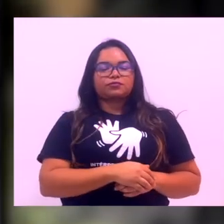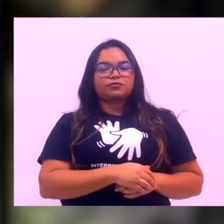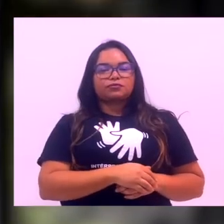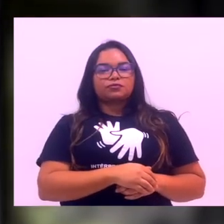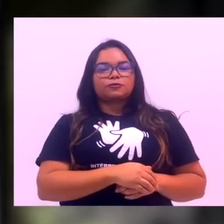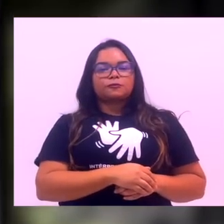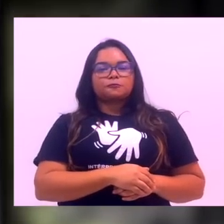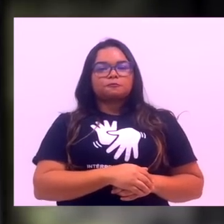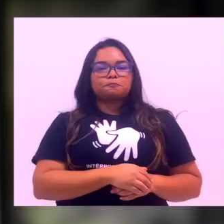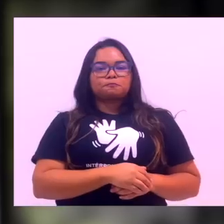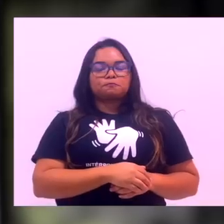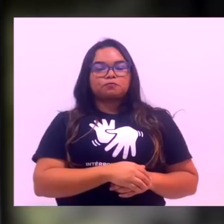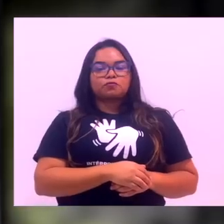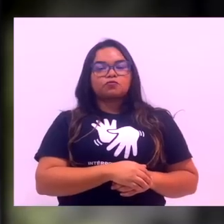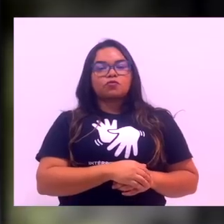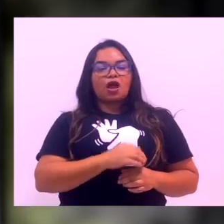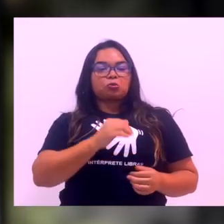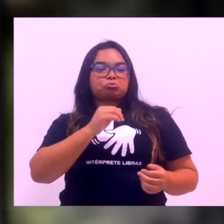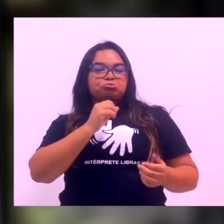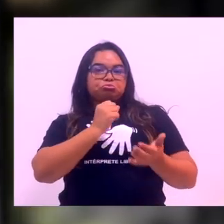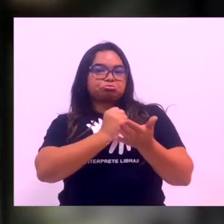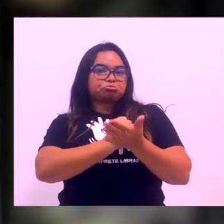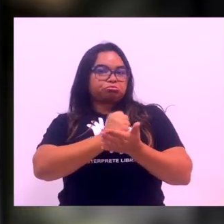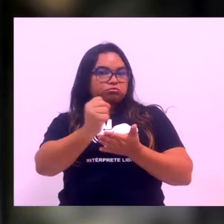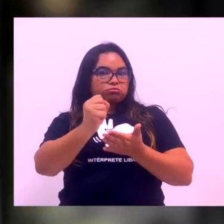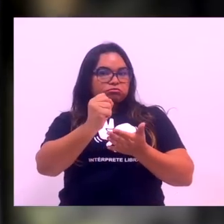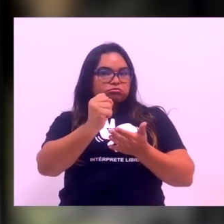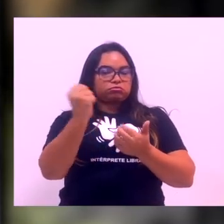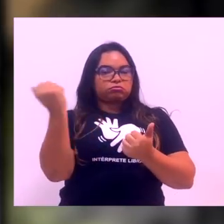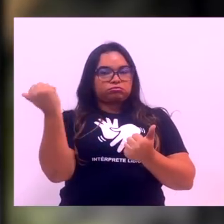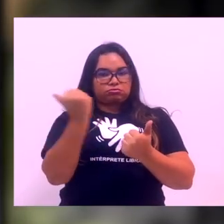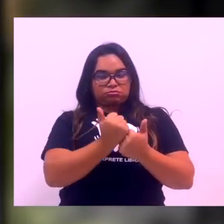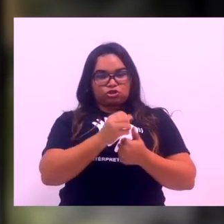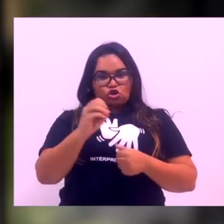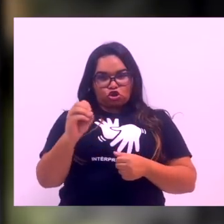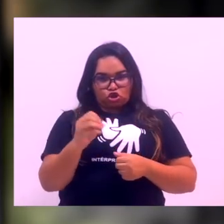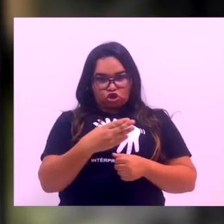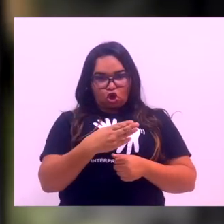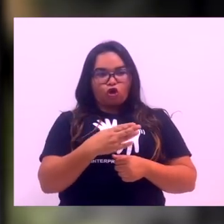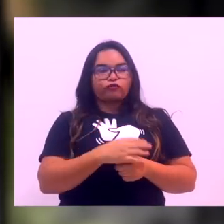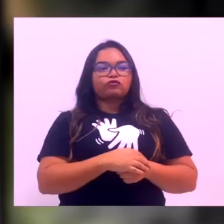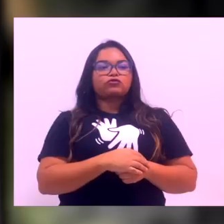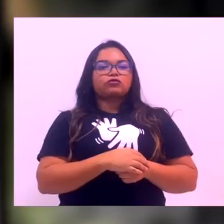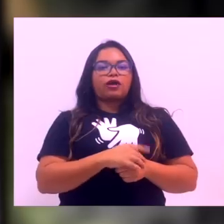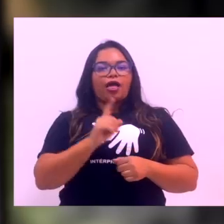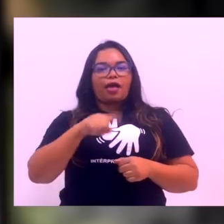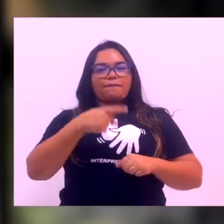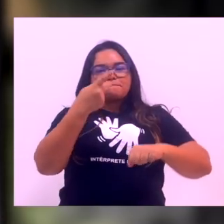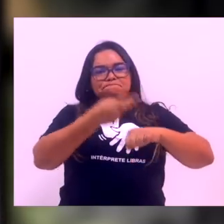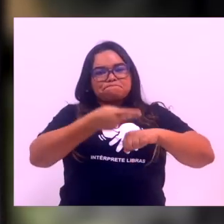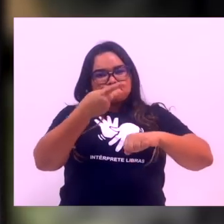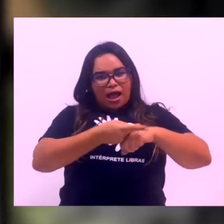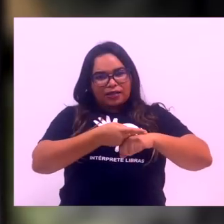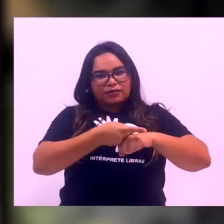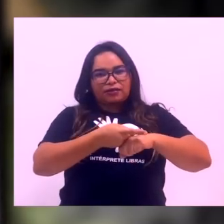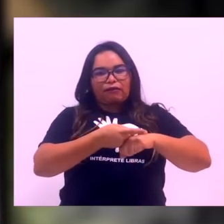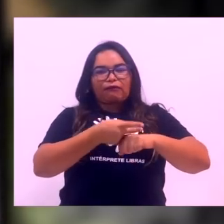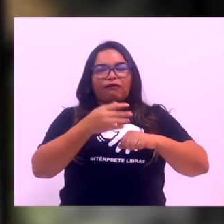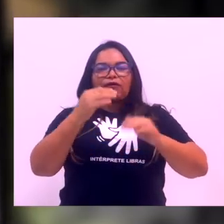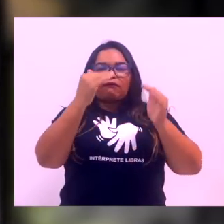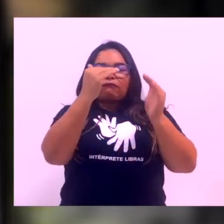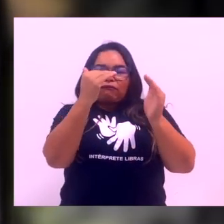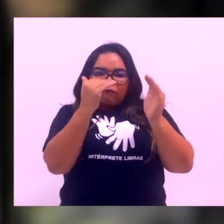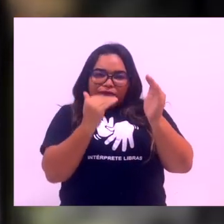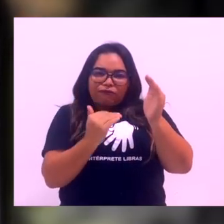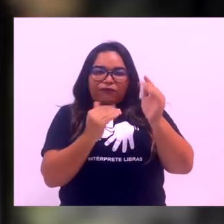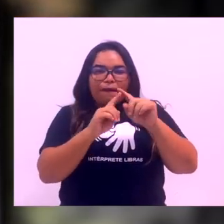Babel, outro portal para o céu, estava no ouro. Ela foi fortalecida no próximo reino, embora se